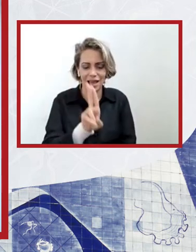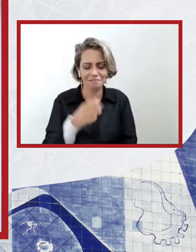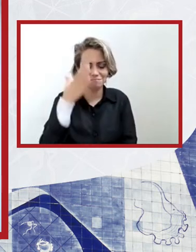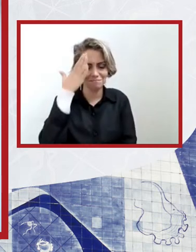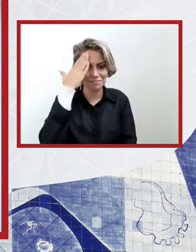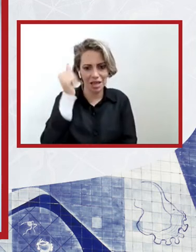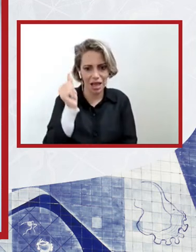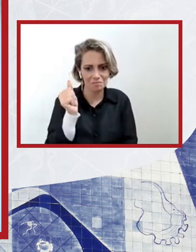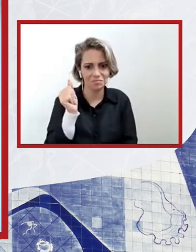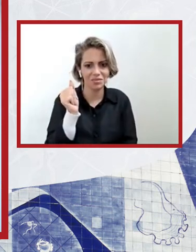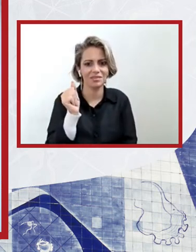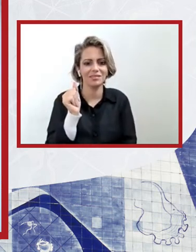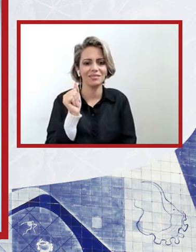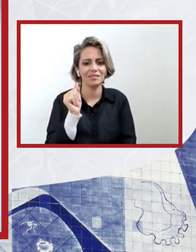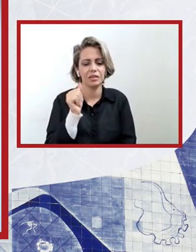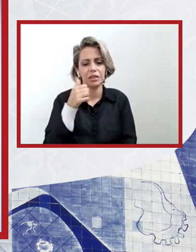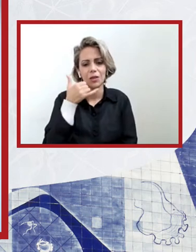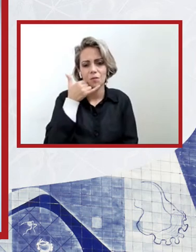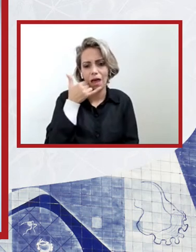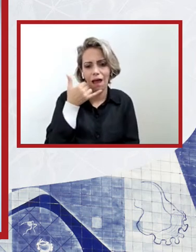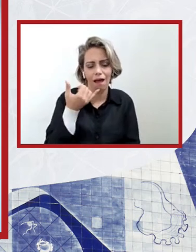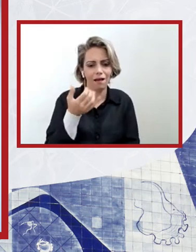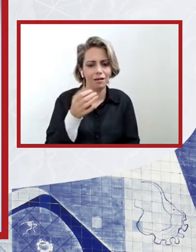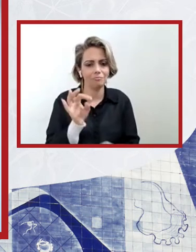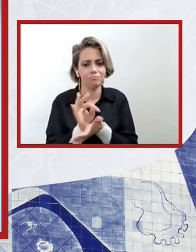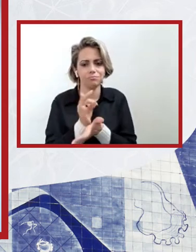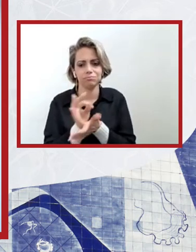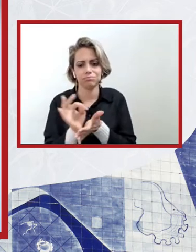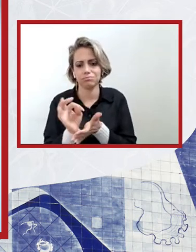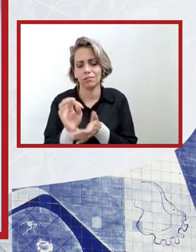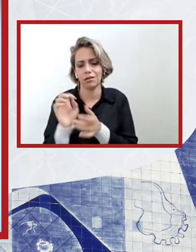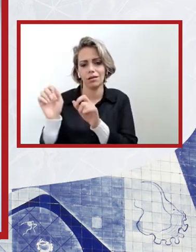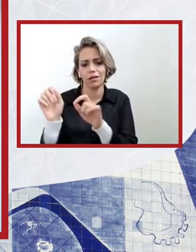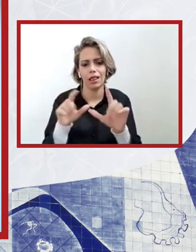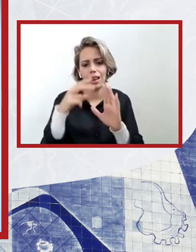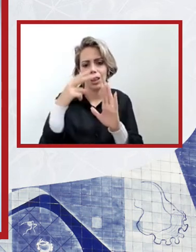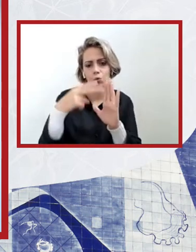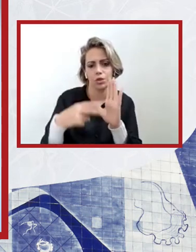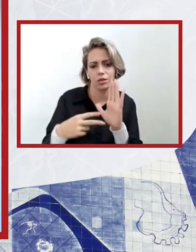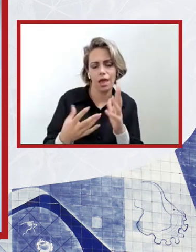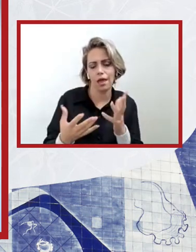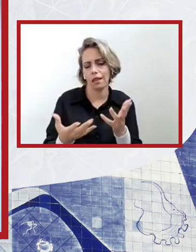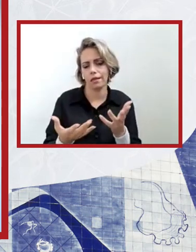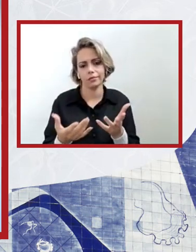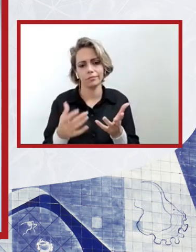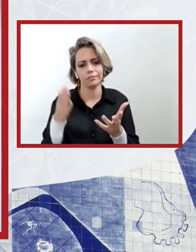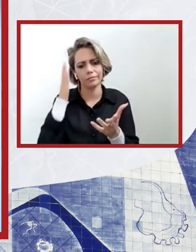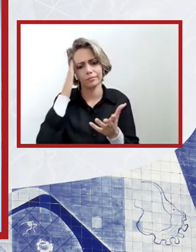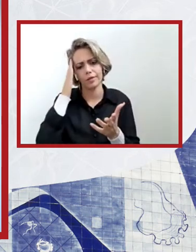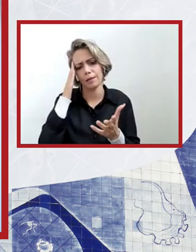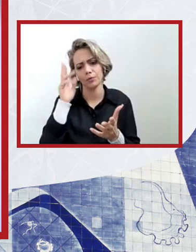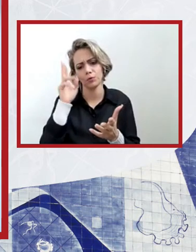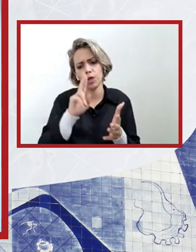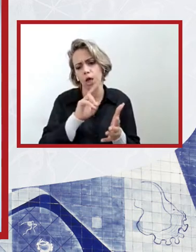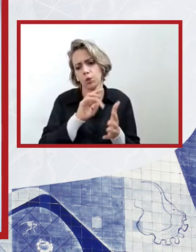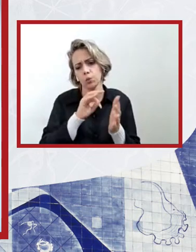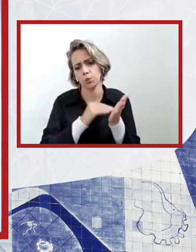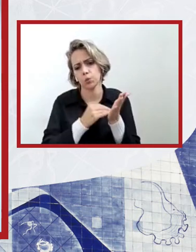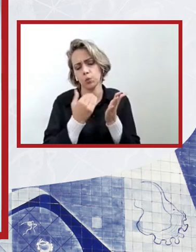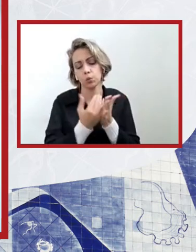duas box, celular com leitor de tela, né? Mas não